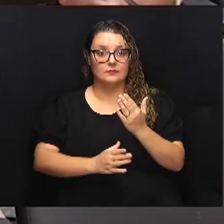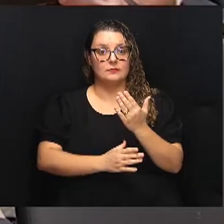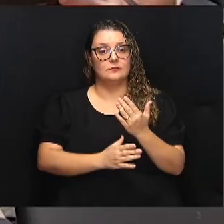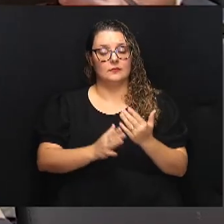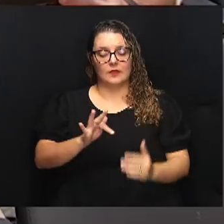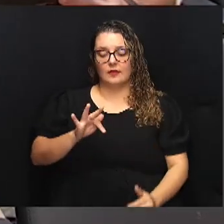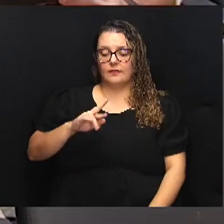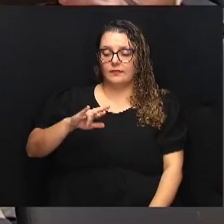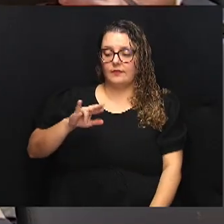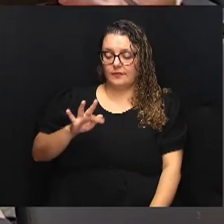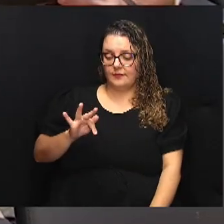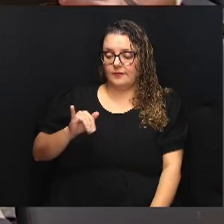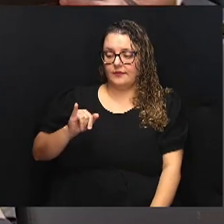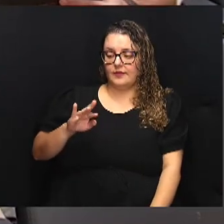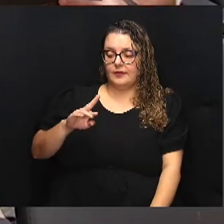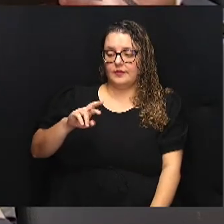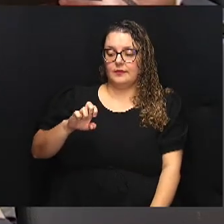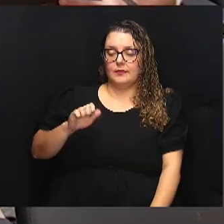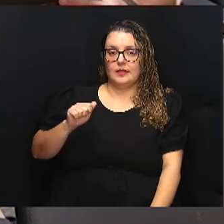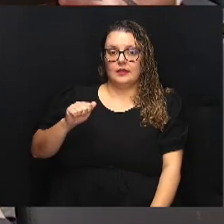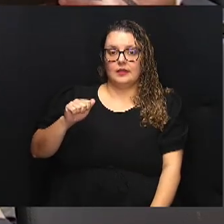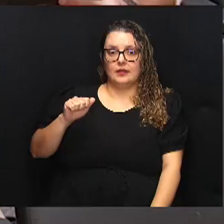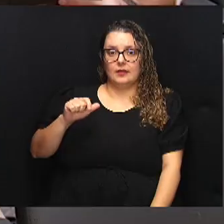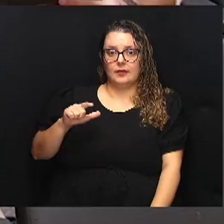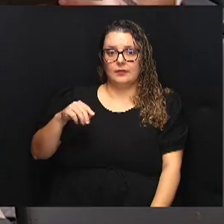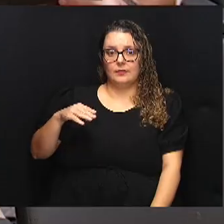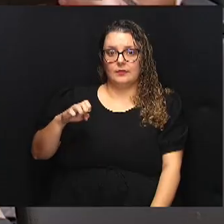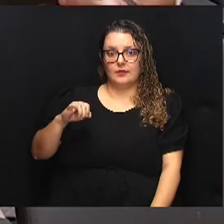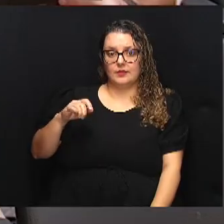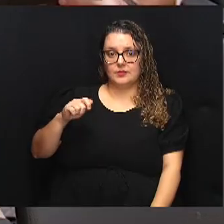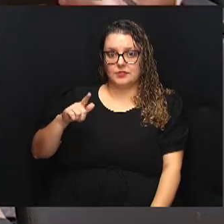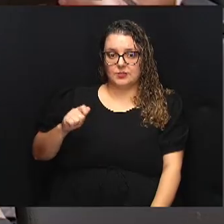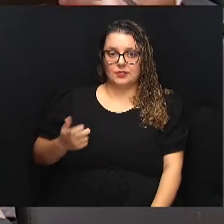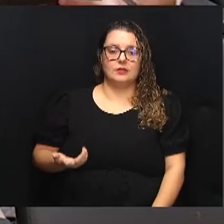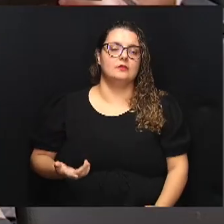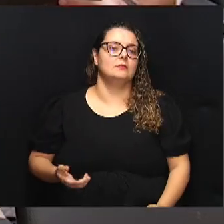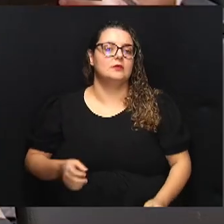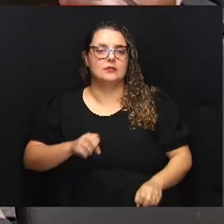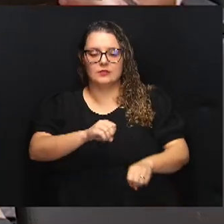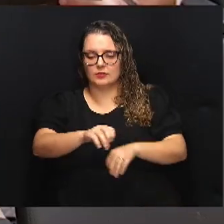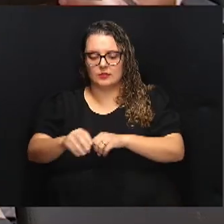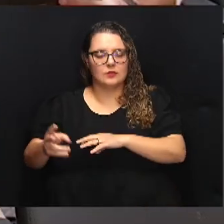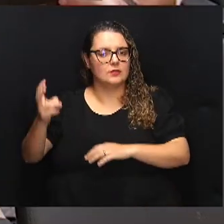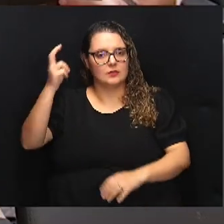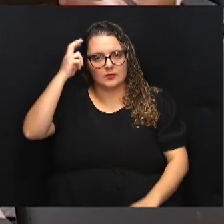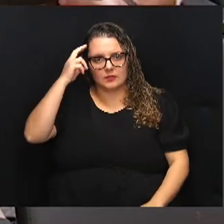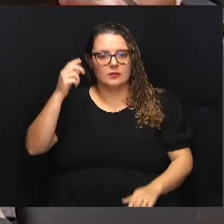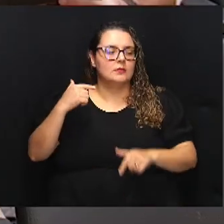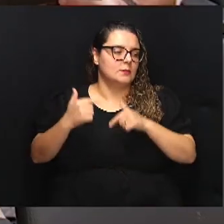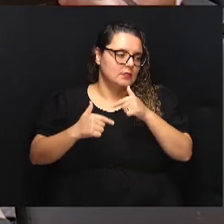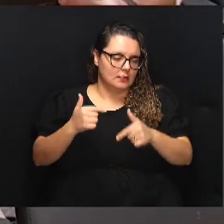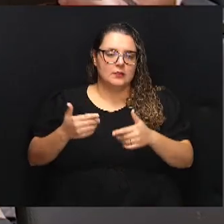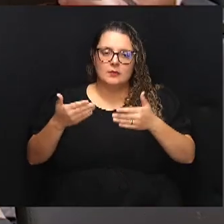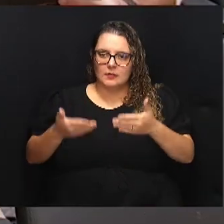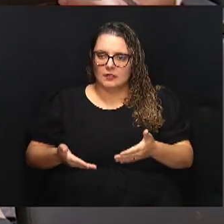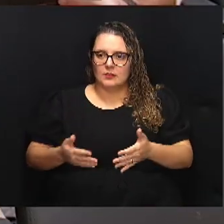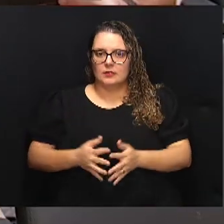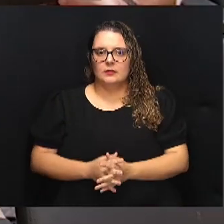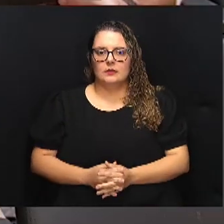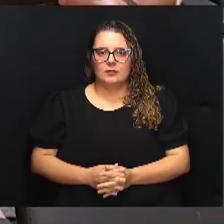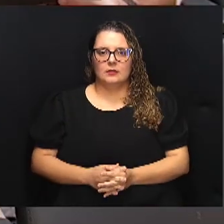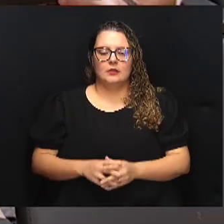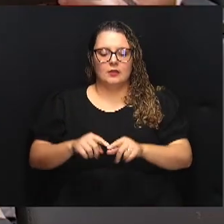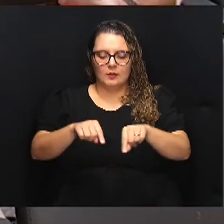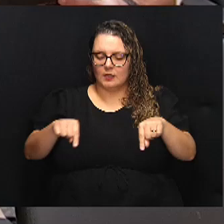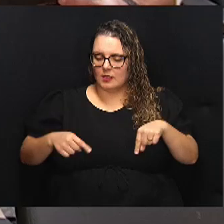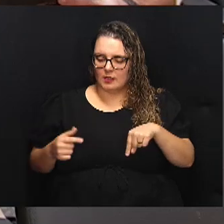então a gente está abrangindo tudo, mas também educação, cultura, e a gente está para trabalhar mesmo aqui, e o gabinete